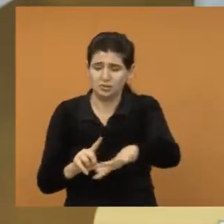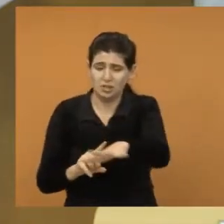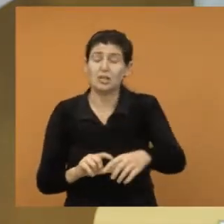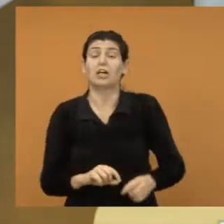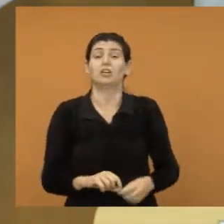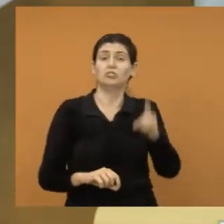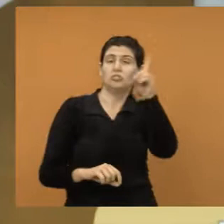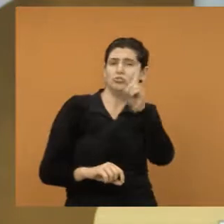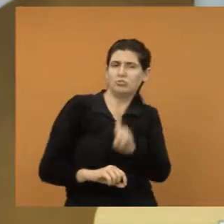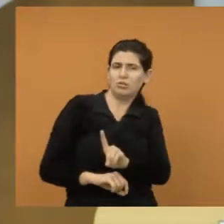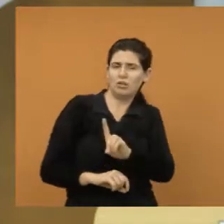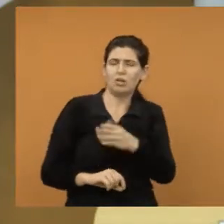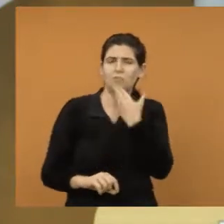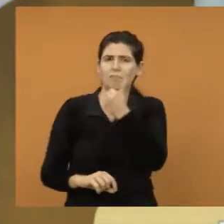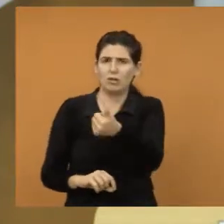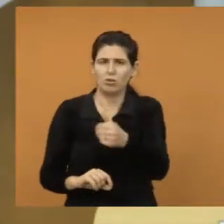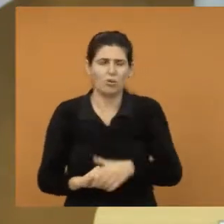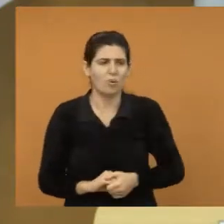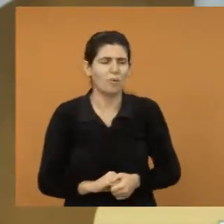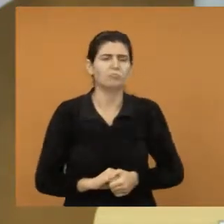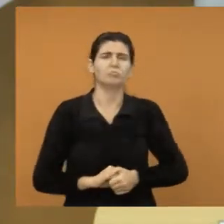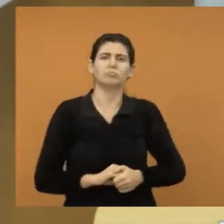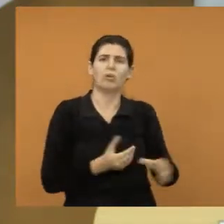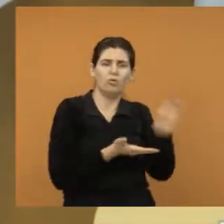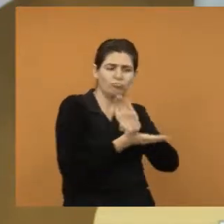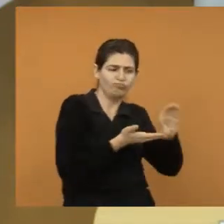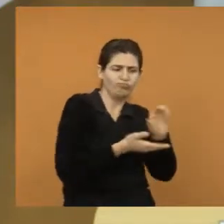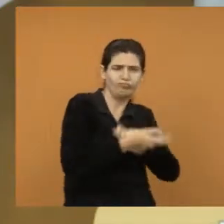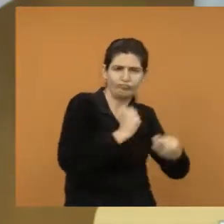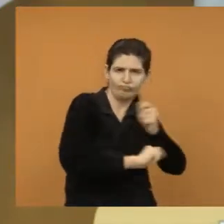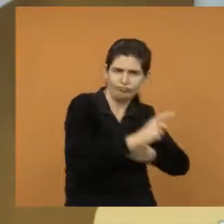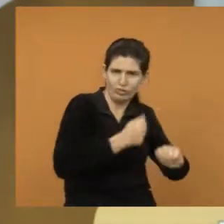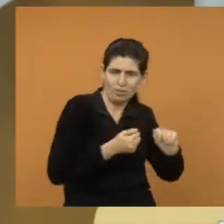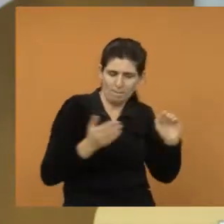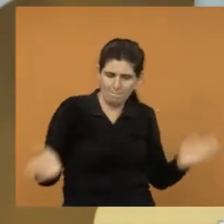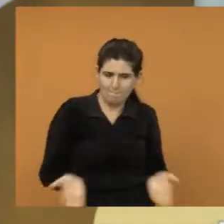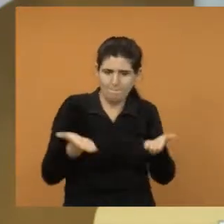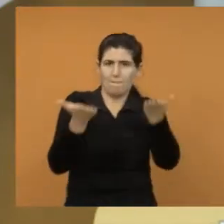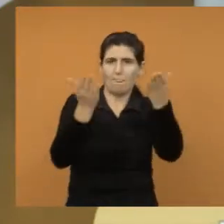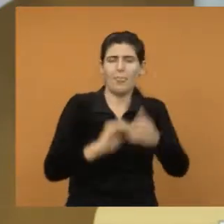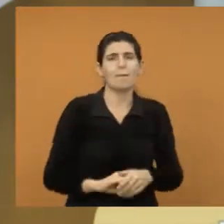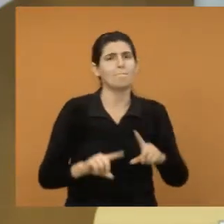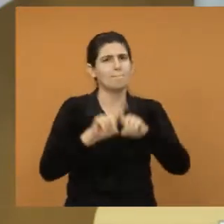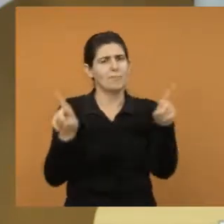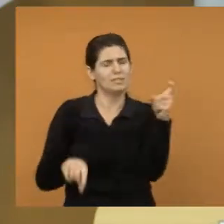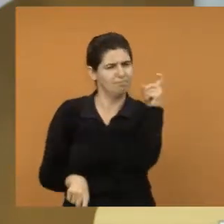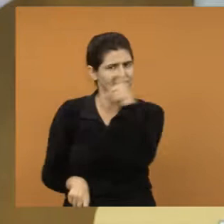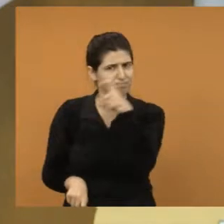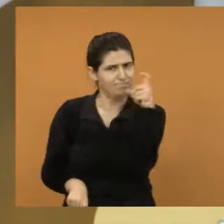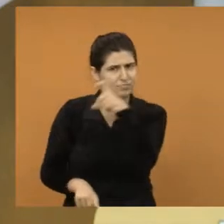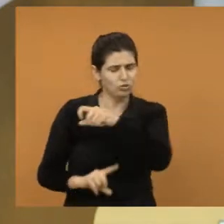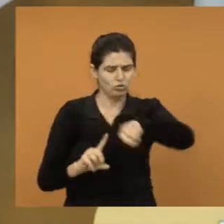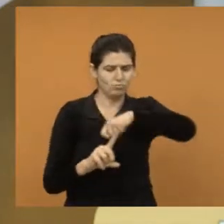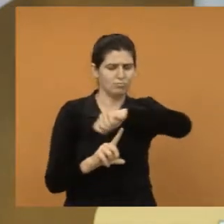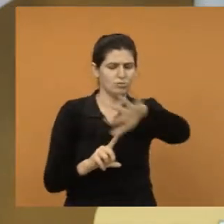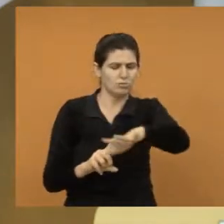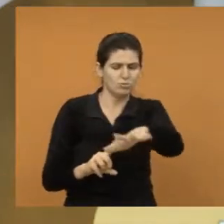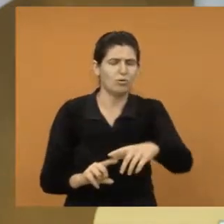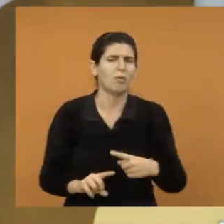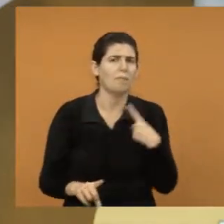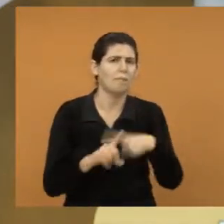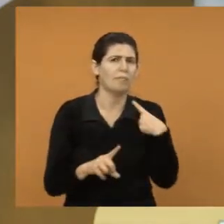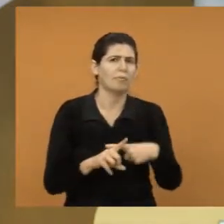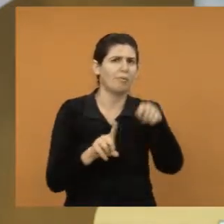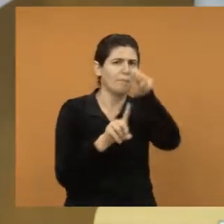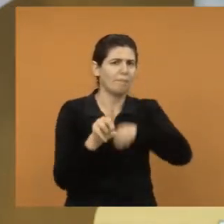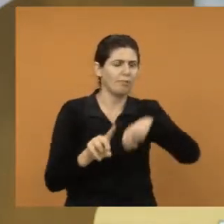ia fazer com que a economia voltasse a crescer. Mentiram para a sociedade. Mentiram. Porque desde novembro, quando